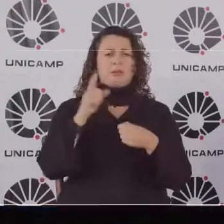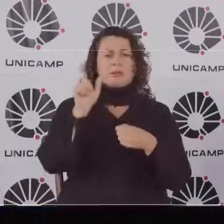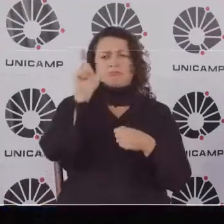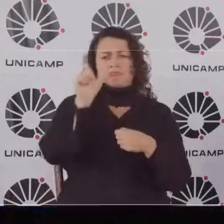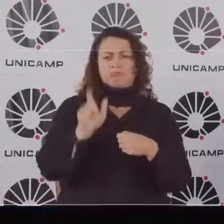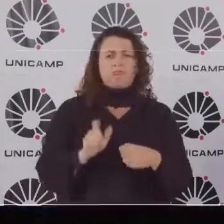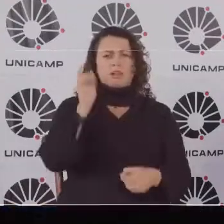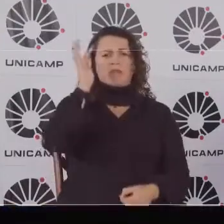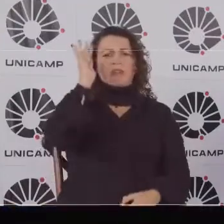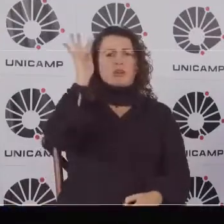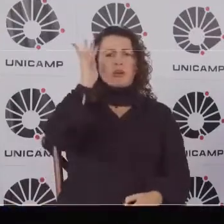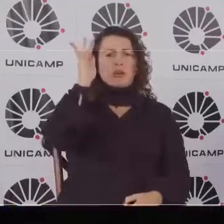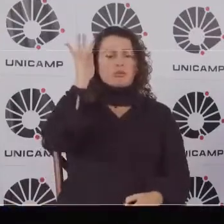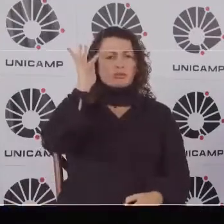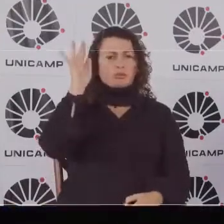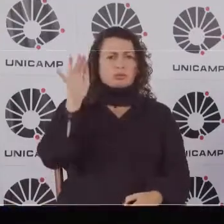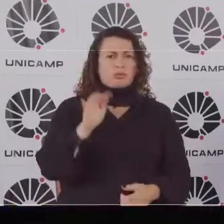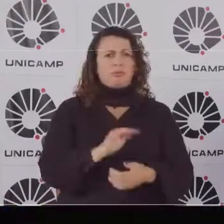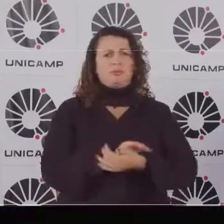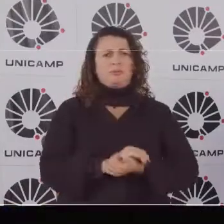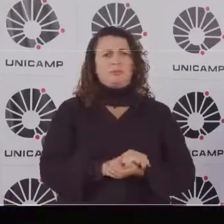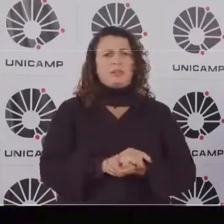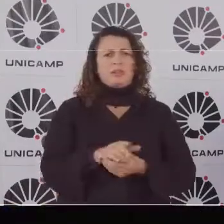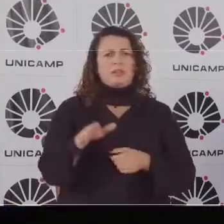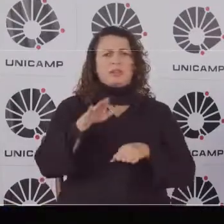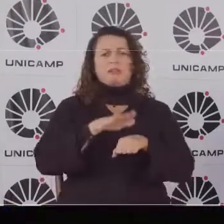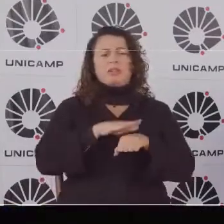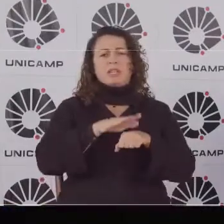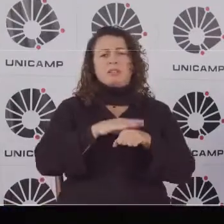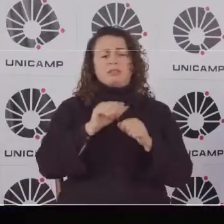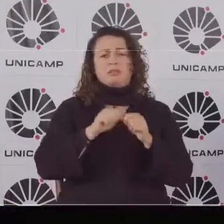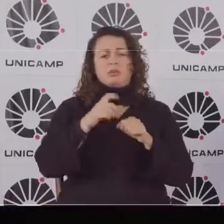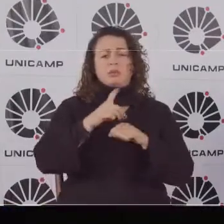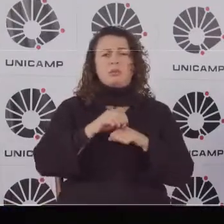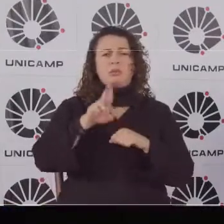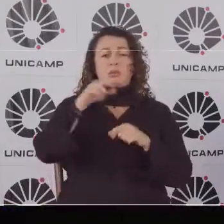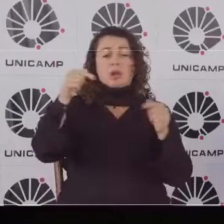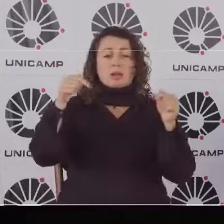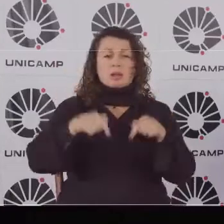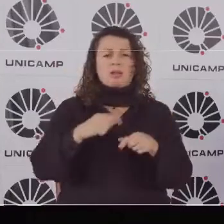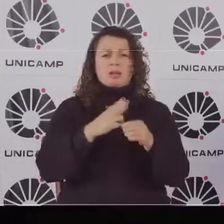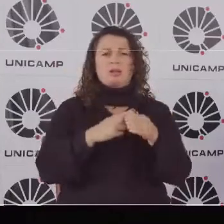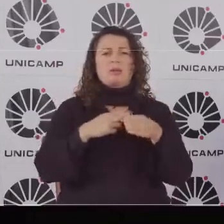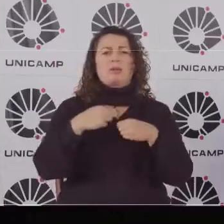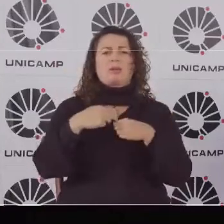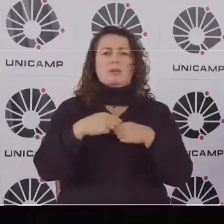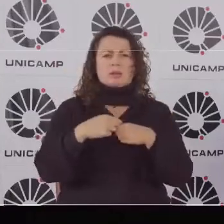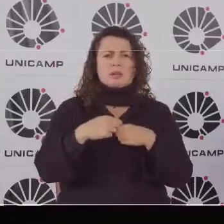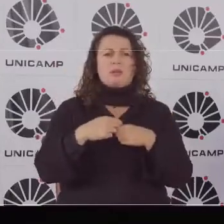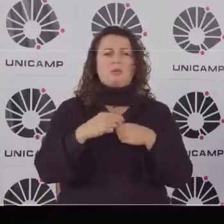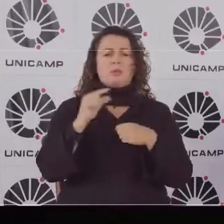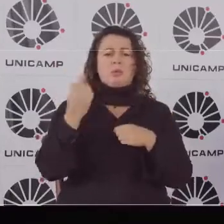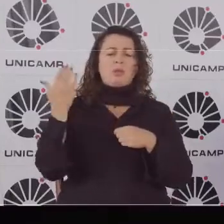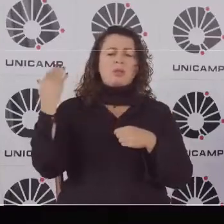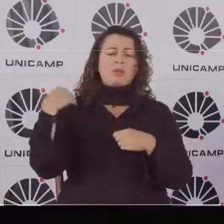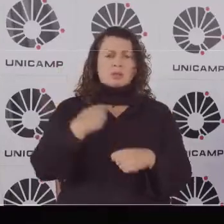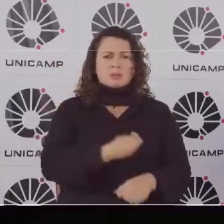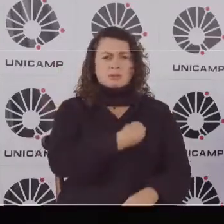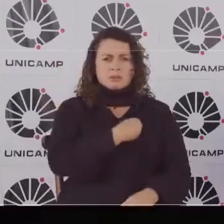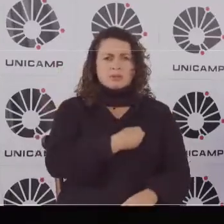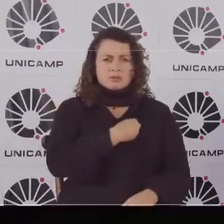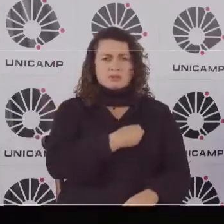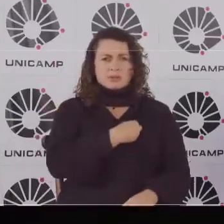filósofo que fez o seu doutorado aqui na Unicamp esteve aqui entre nós há pouco tempo